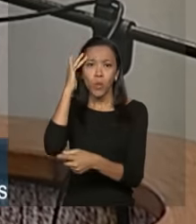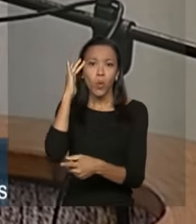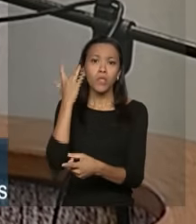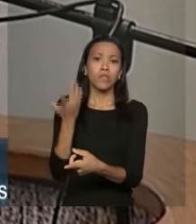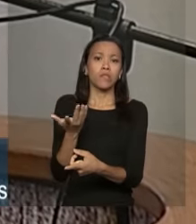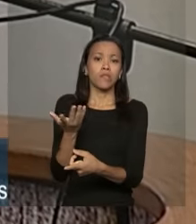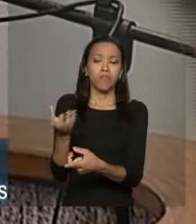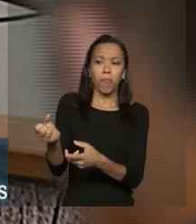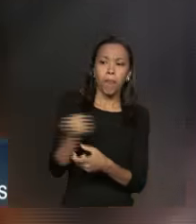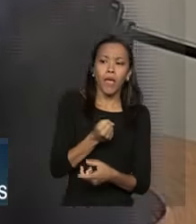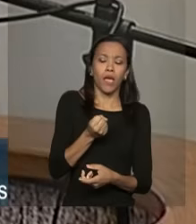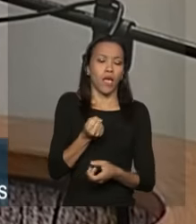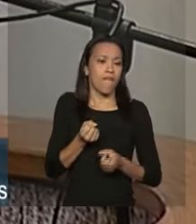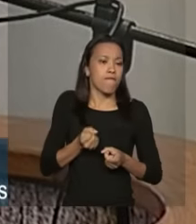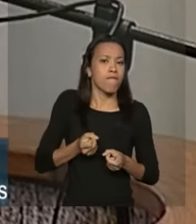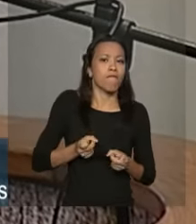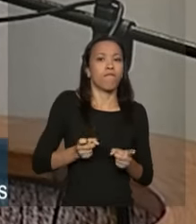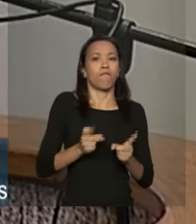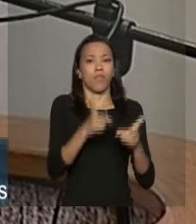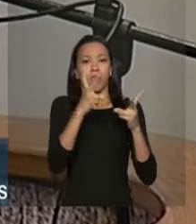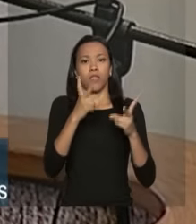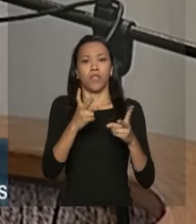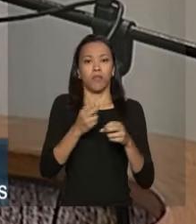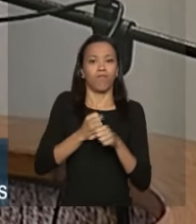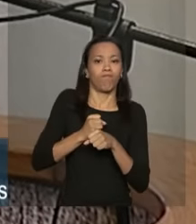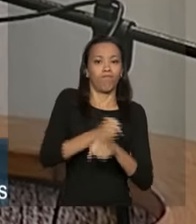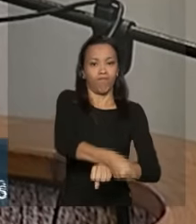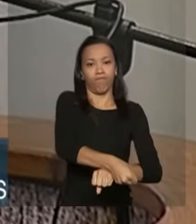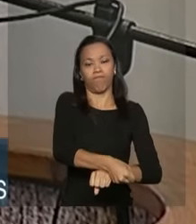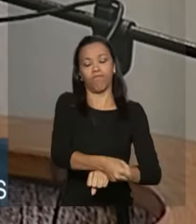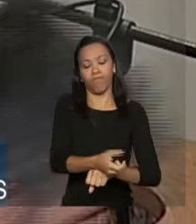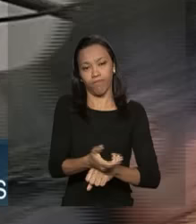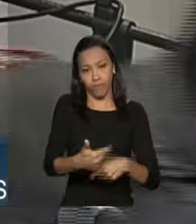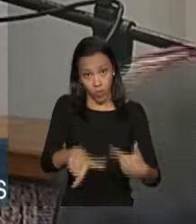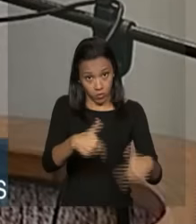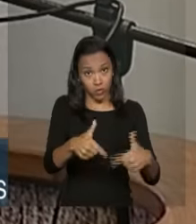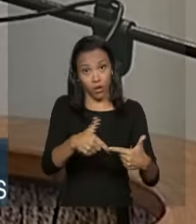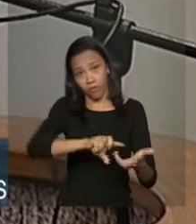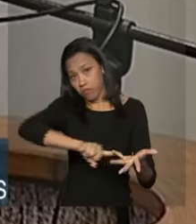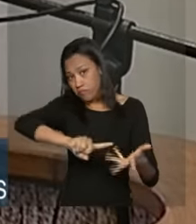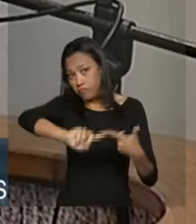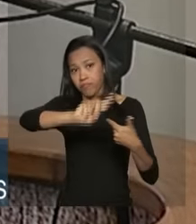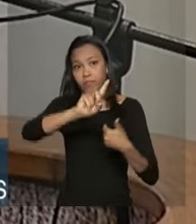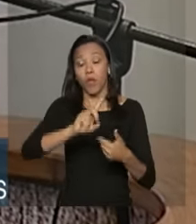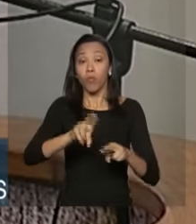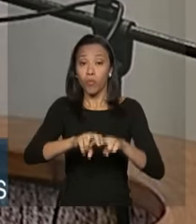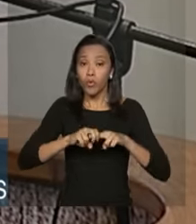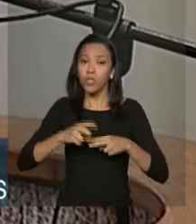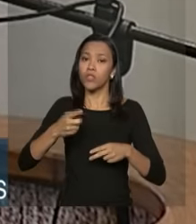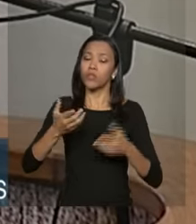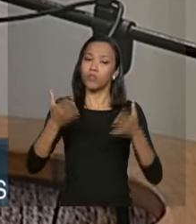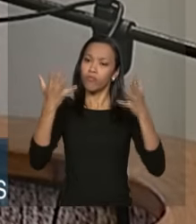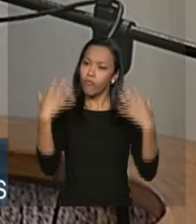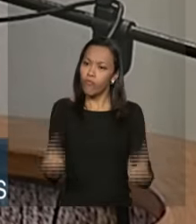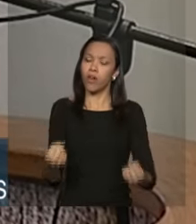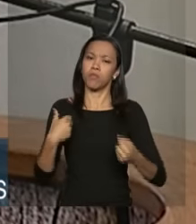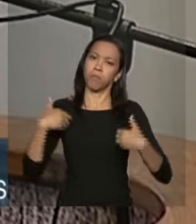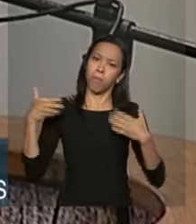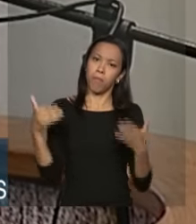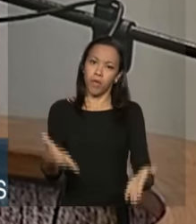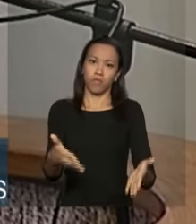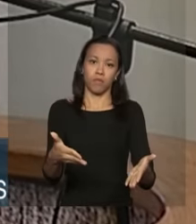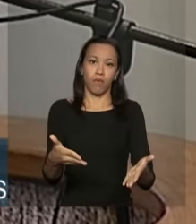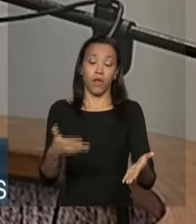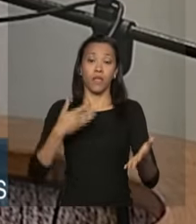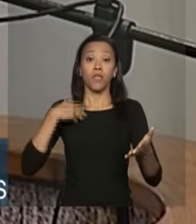da credibilidade de pessoas mais velhas por isso vamos participar divulgando